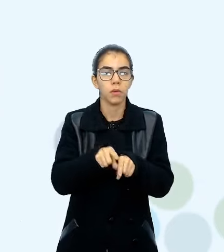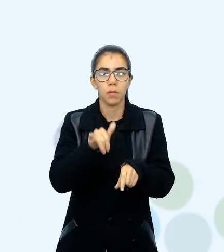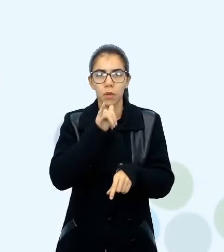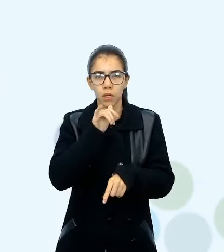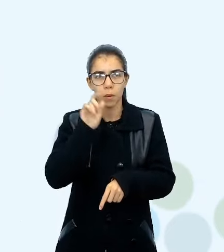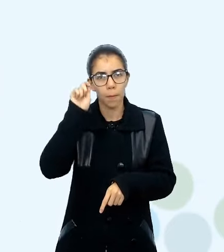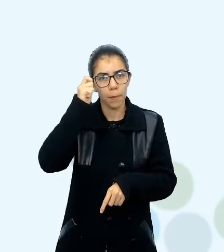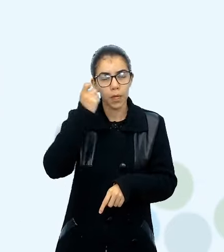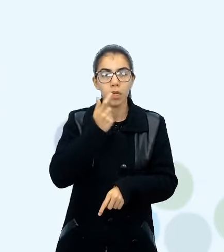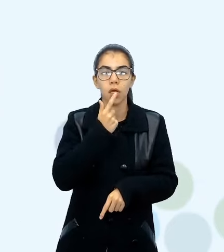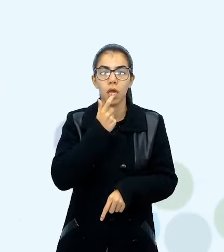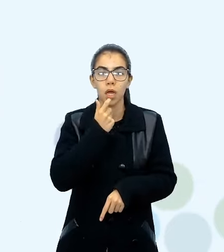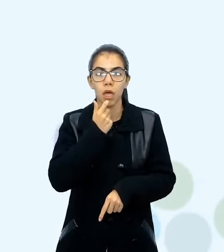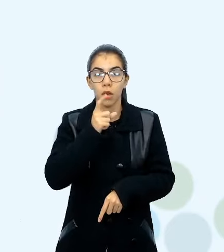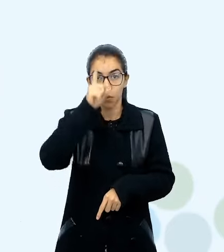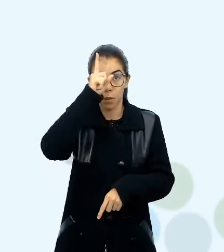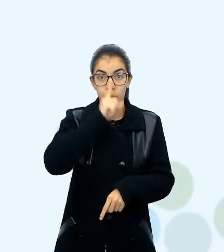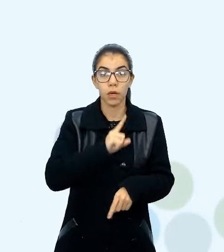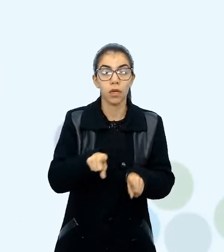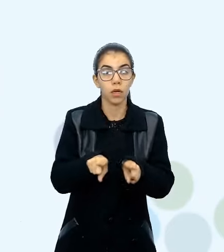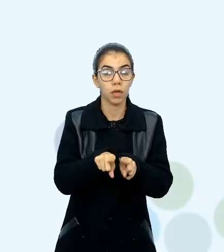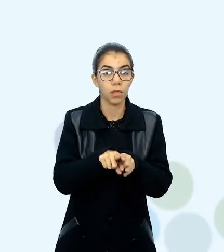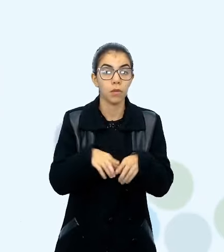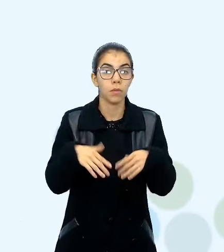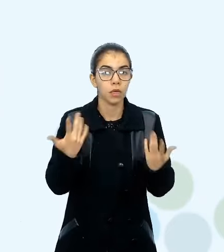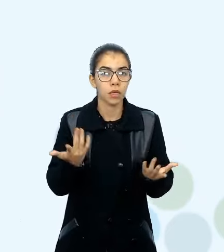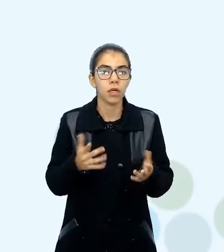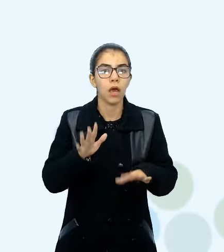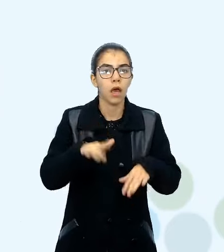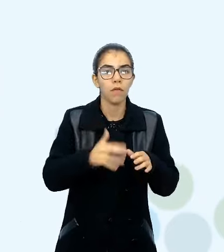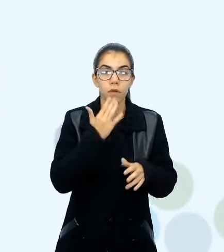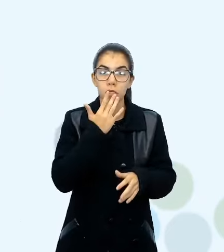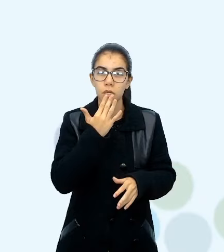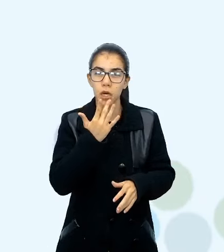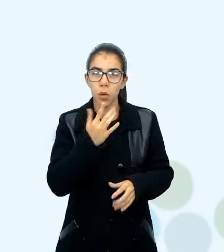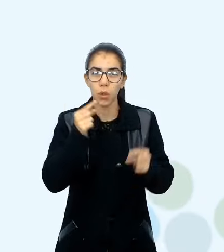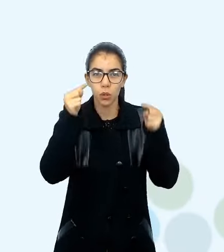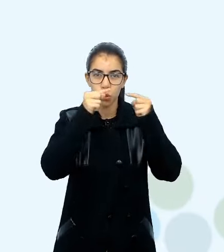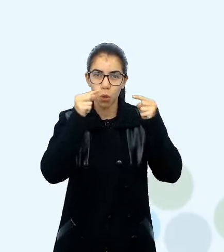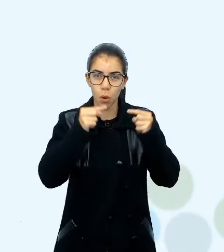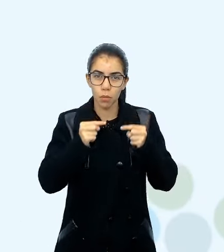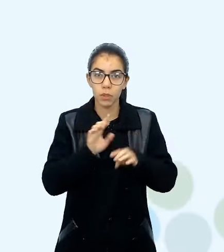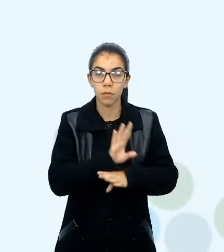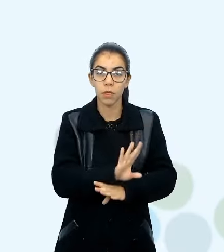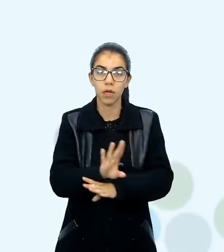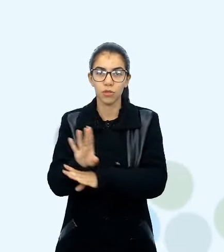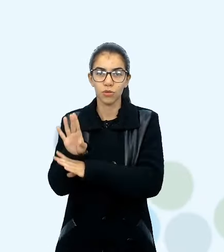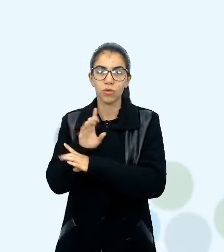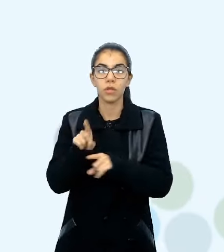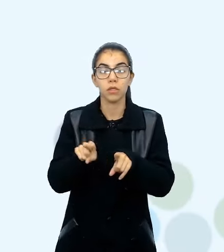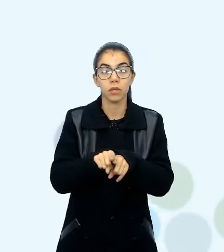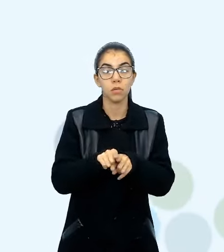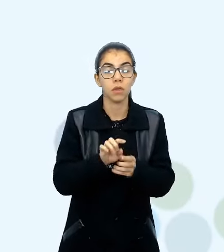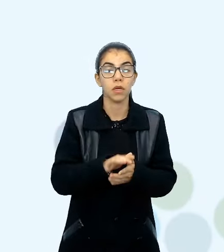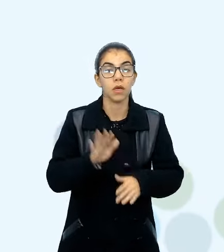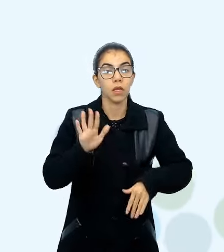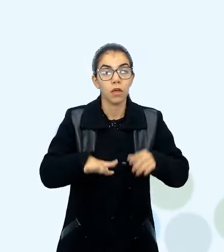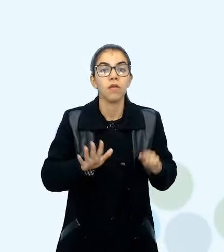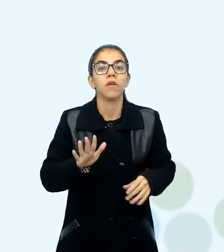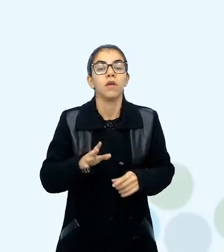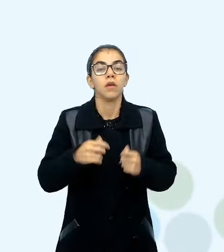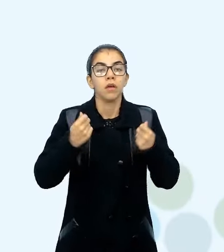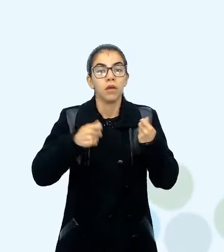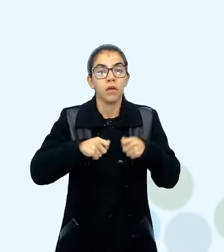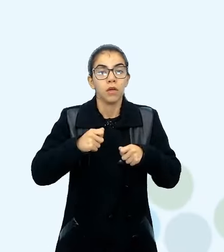preto, o vermelho, o amarelo, né? Que são cores que elas respondem mais. E aí a gente perceber se ela precisa de